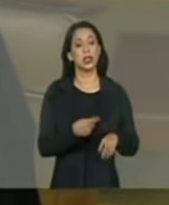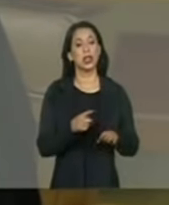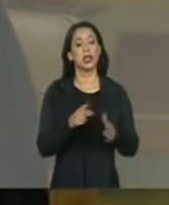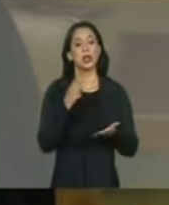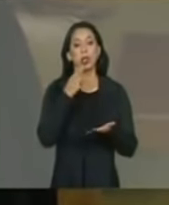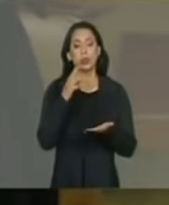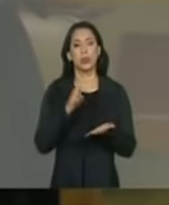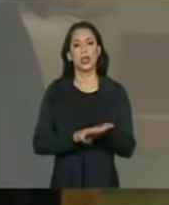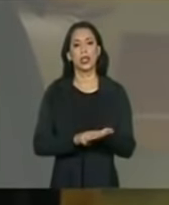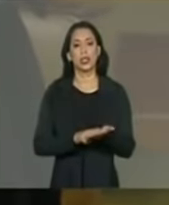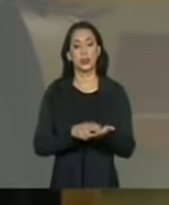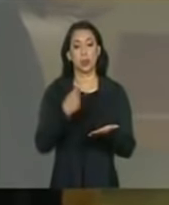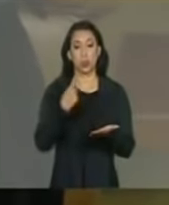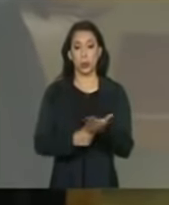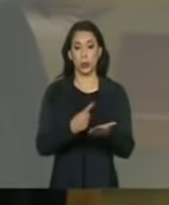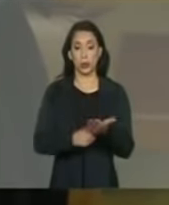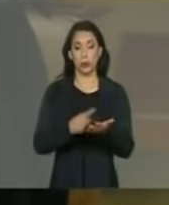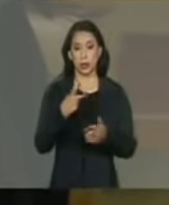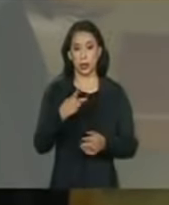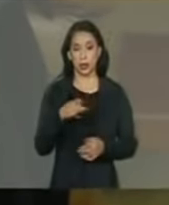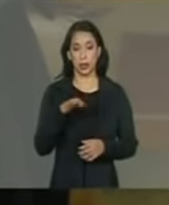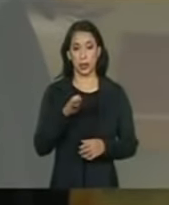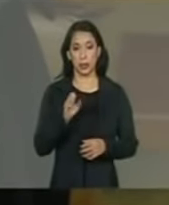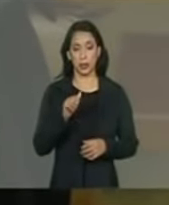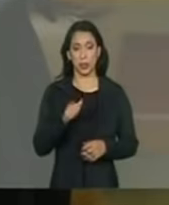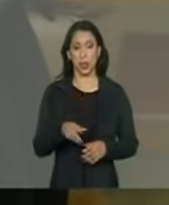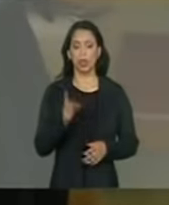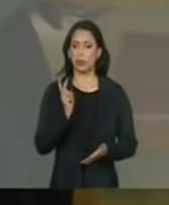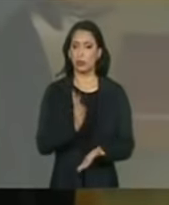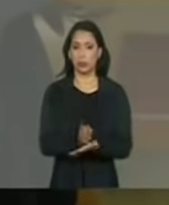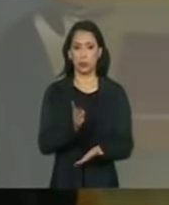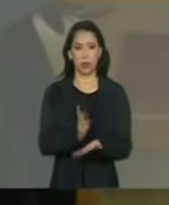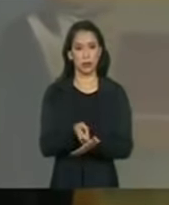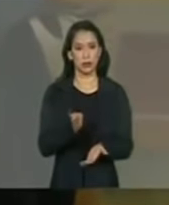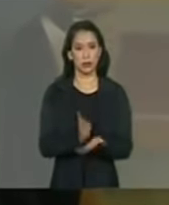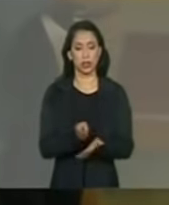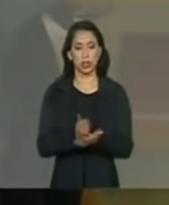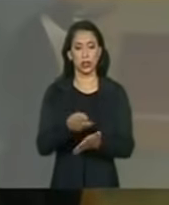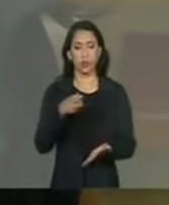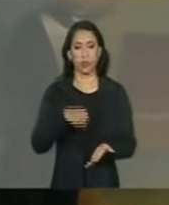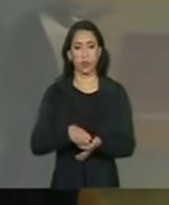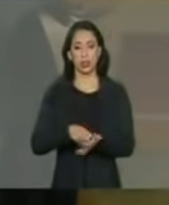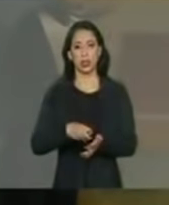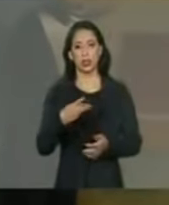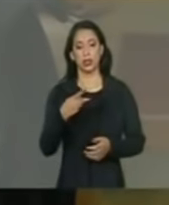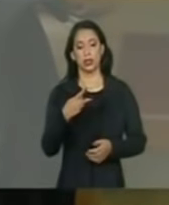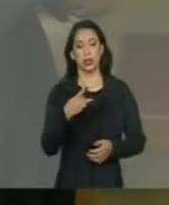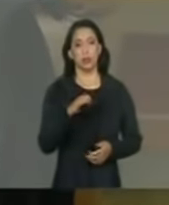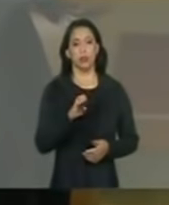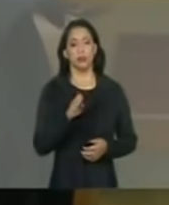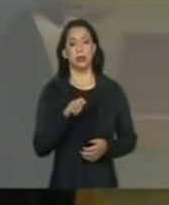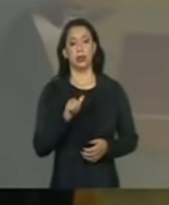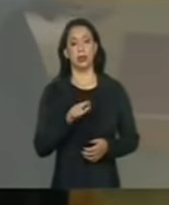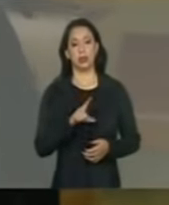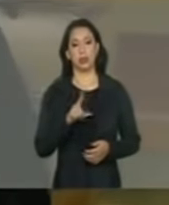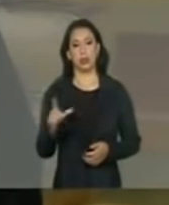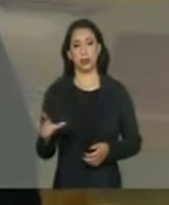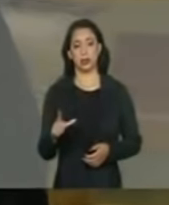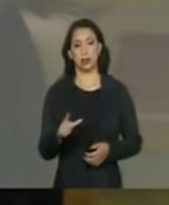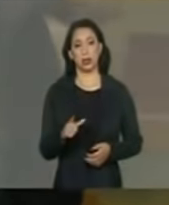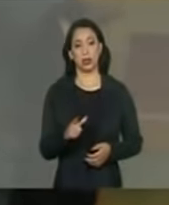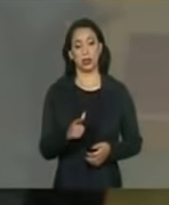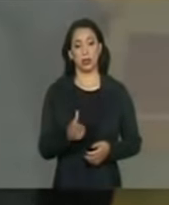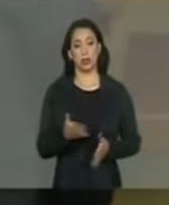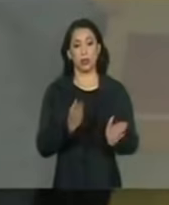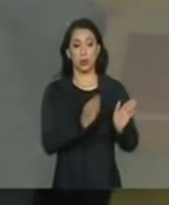cumprimento da pena execução definitiva portanto de uma condenação penal imposta pela justiça que a sttrans dependendo do